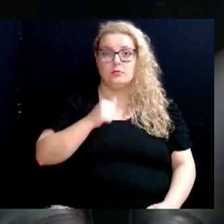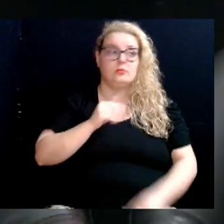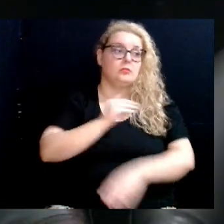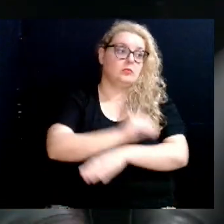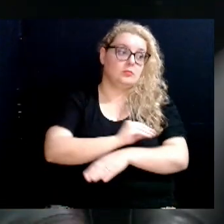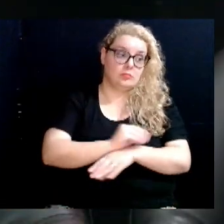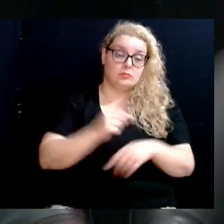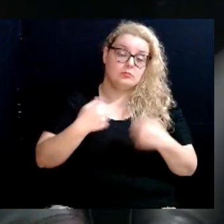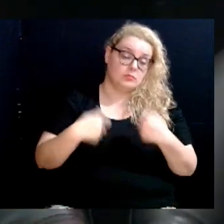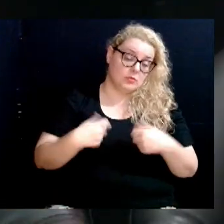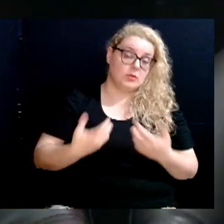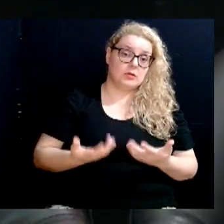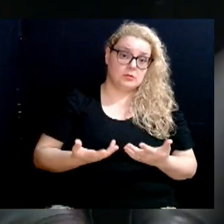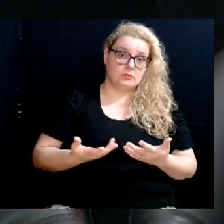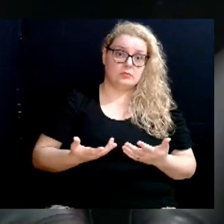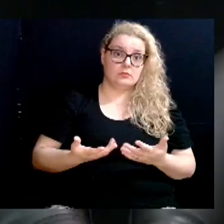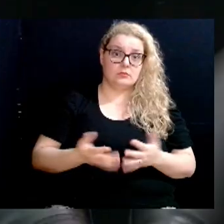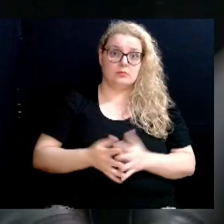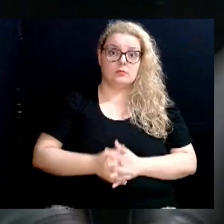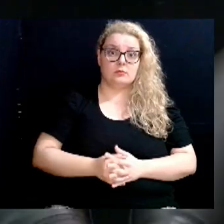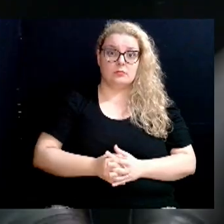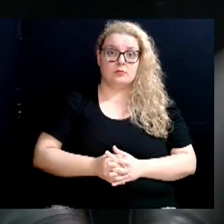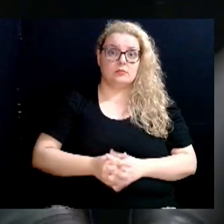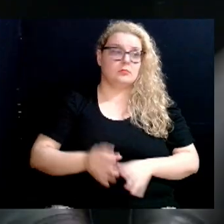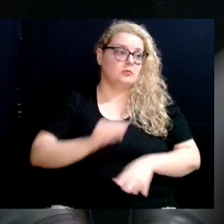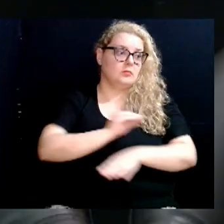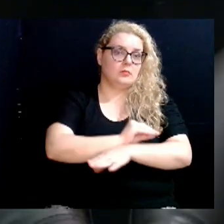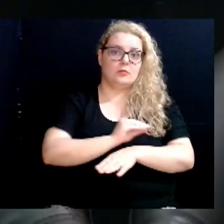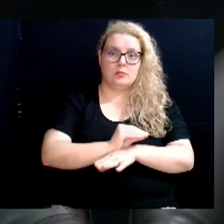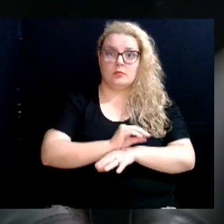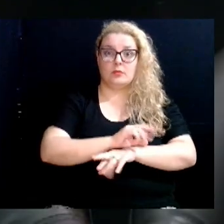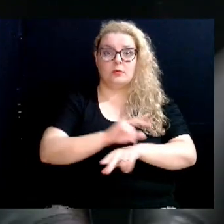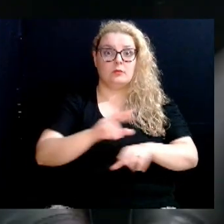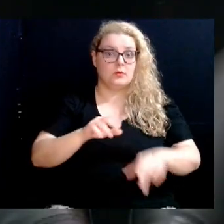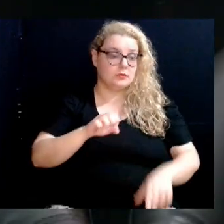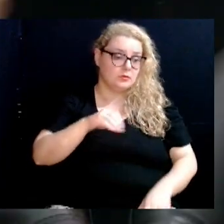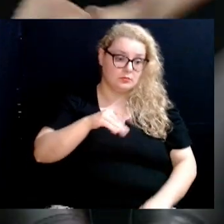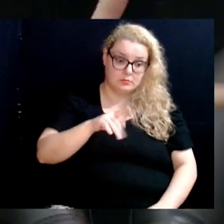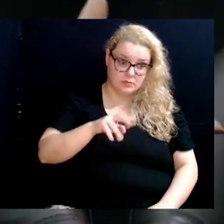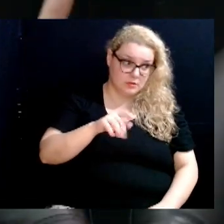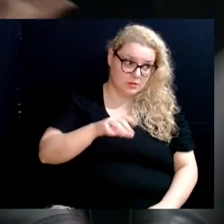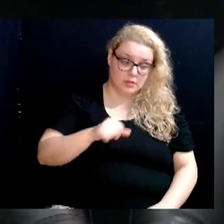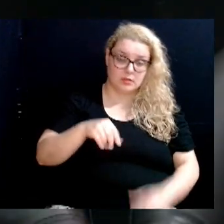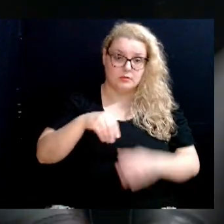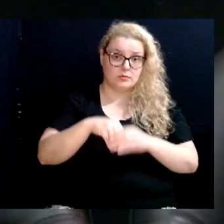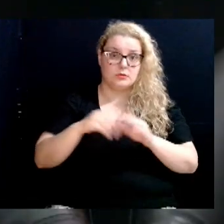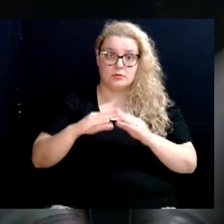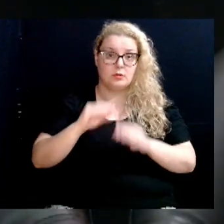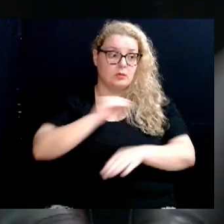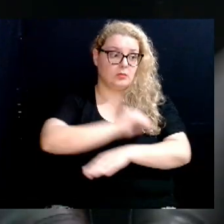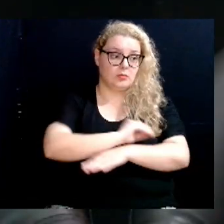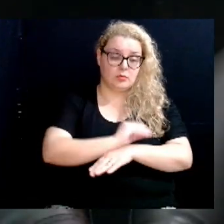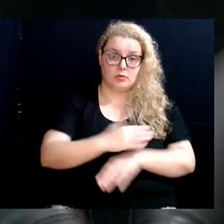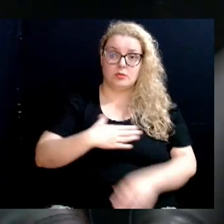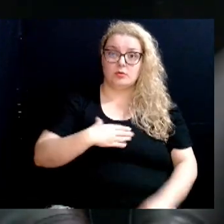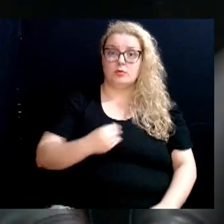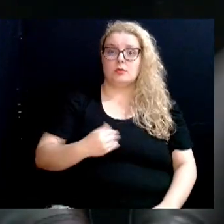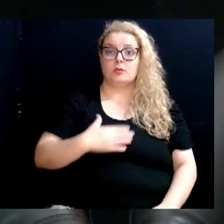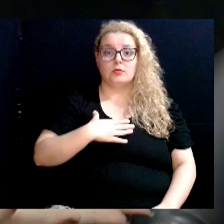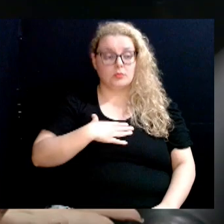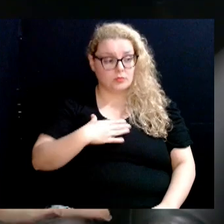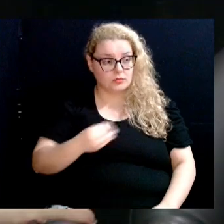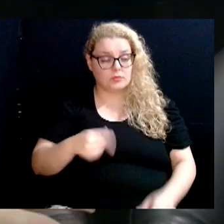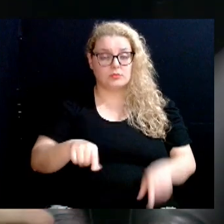ela tem que cuidar de vários empregados de uma casa, ela tem que cuidar dos filhos. Os filhos também têm a questão que